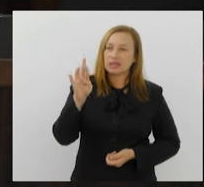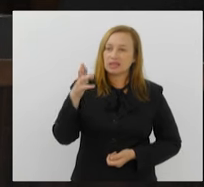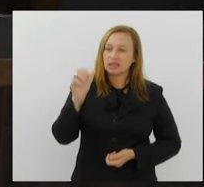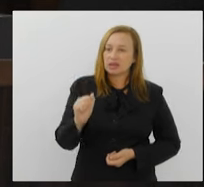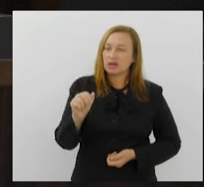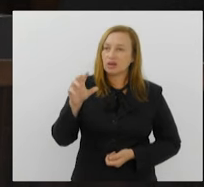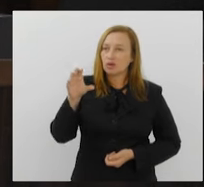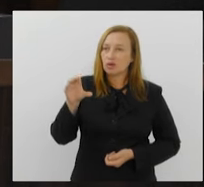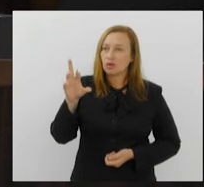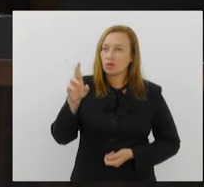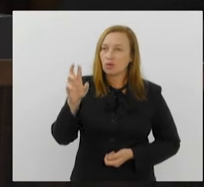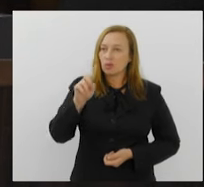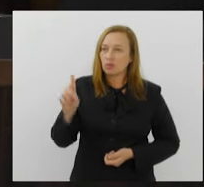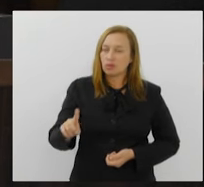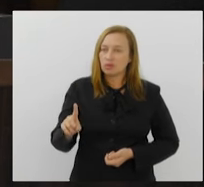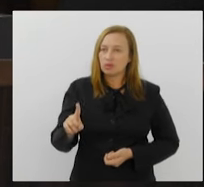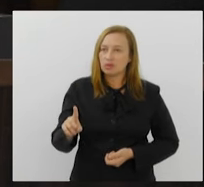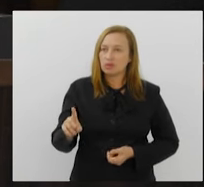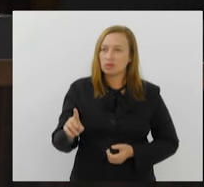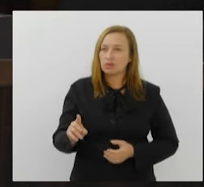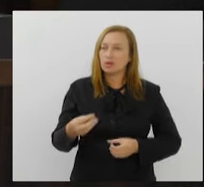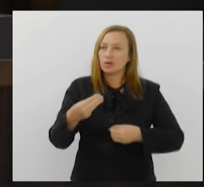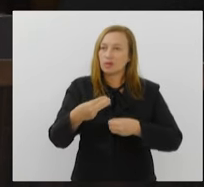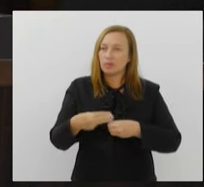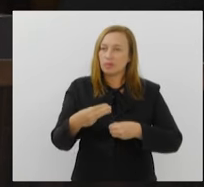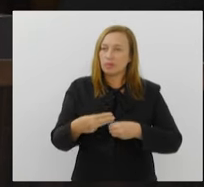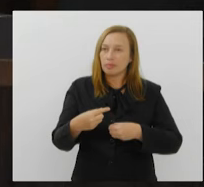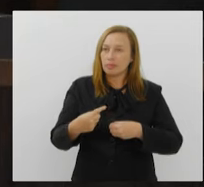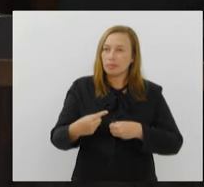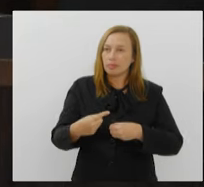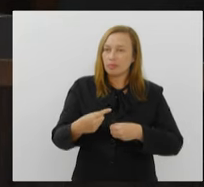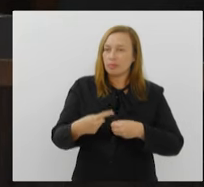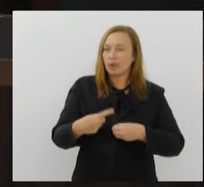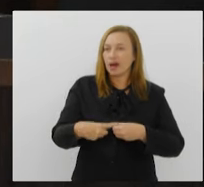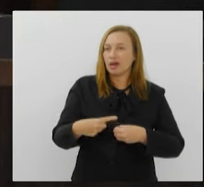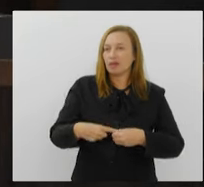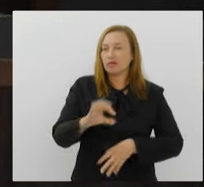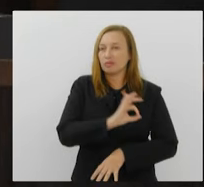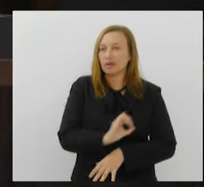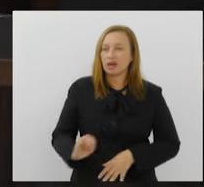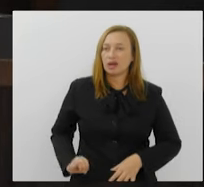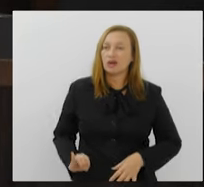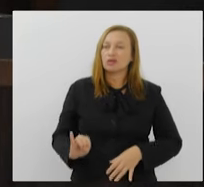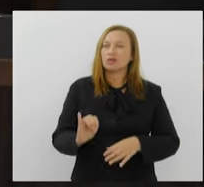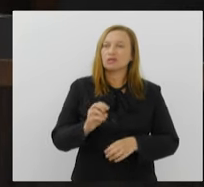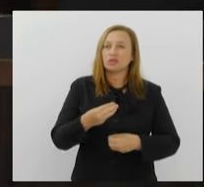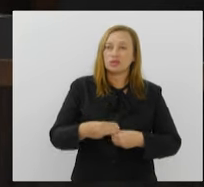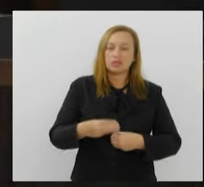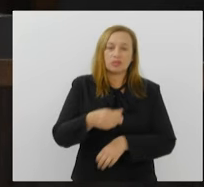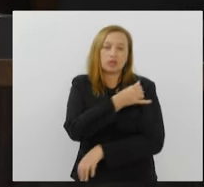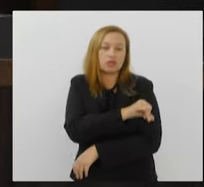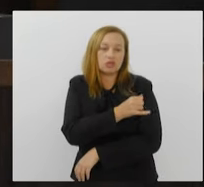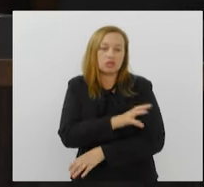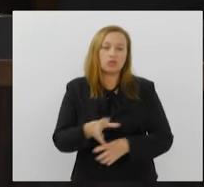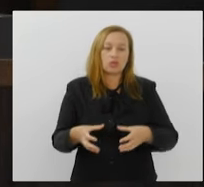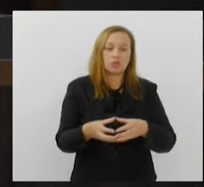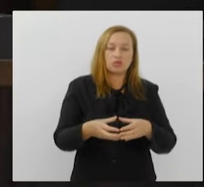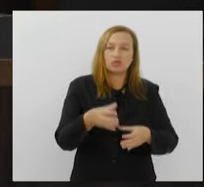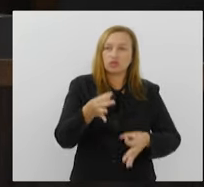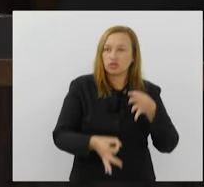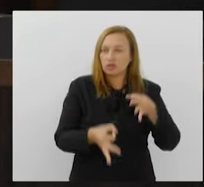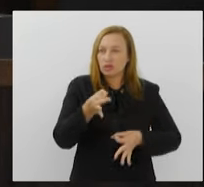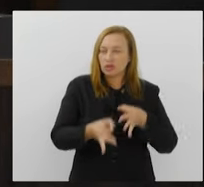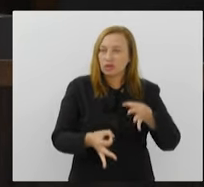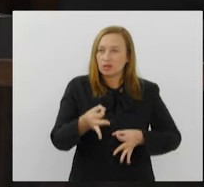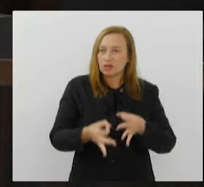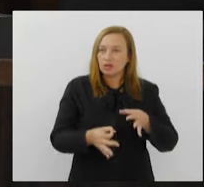imperial, relativo às festividades do bairro imperial de Santa Cruz, no município do Rio de Janeiro. Pareceres das comissões de Constituição e